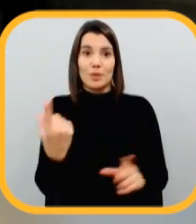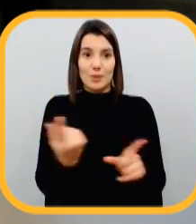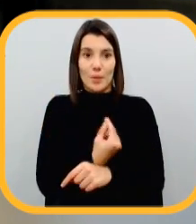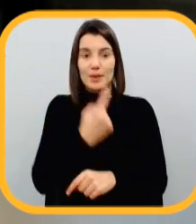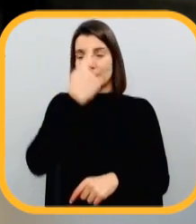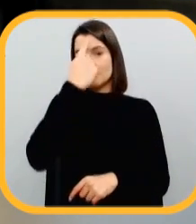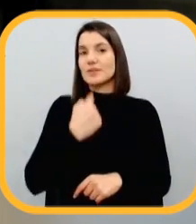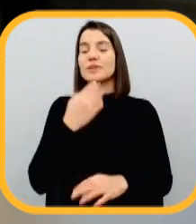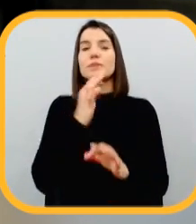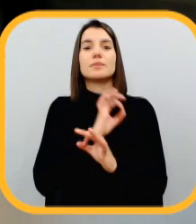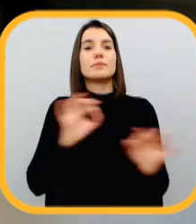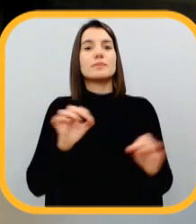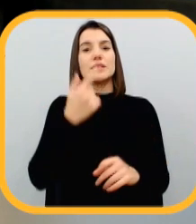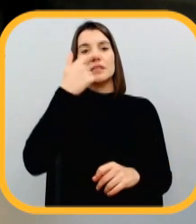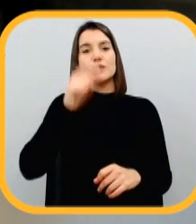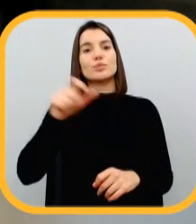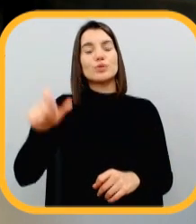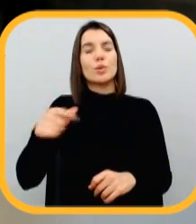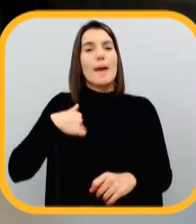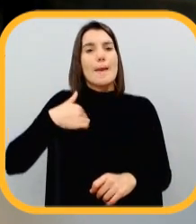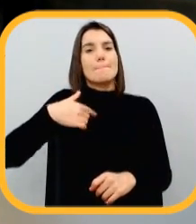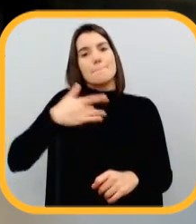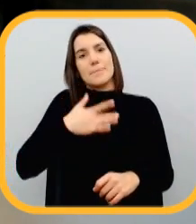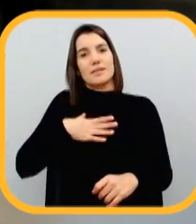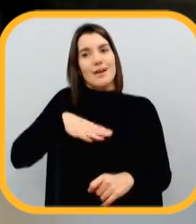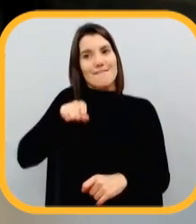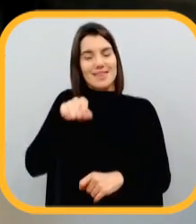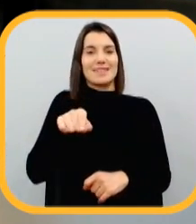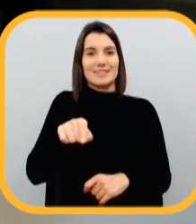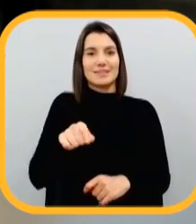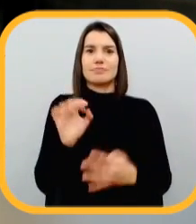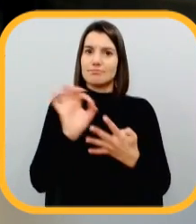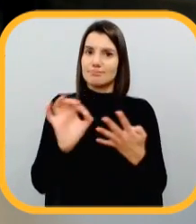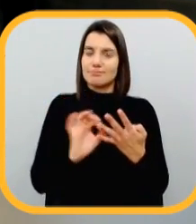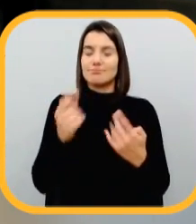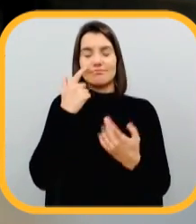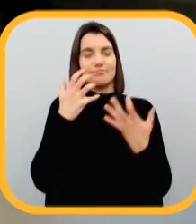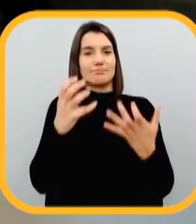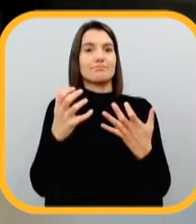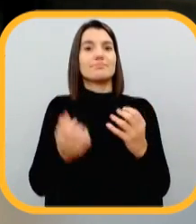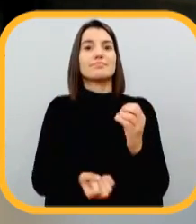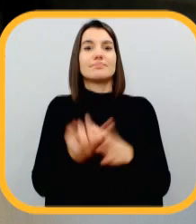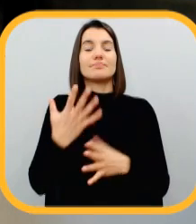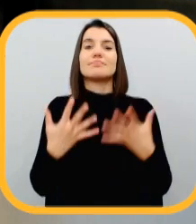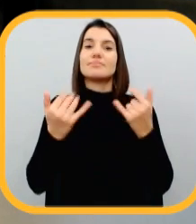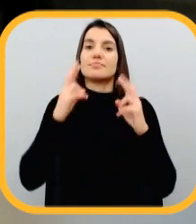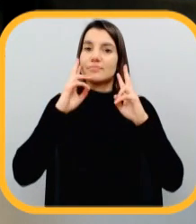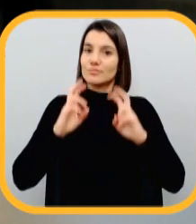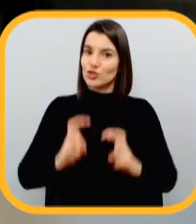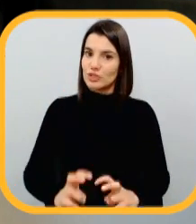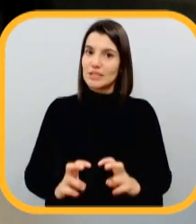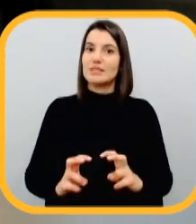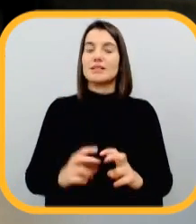consumidor, ou seja, o perfil ideal dos clientes que a empresa procura. Tem características vincadas e é criada após